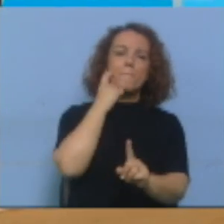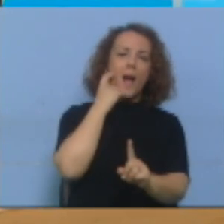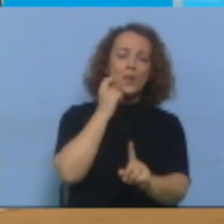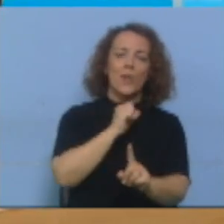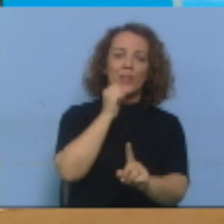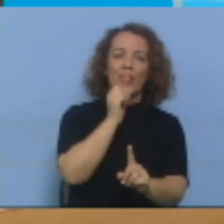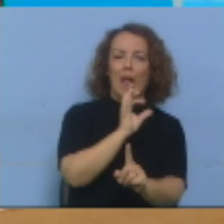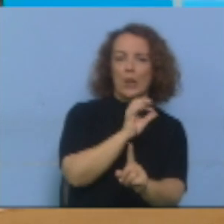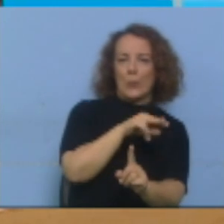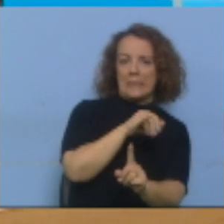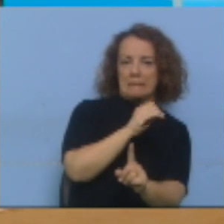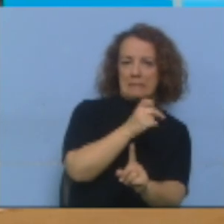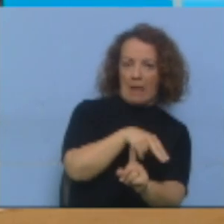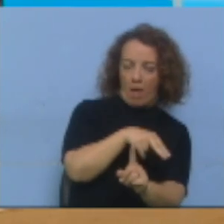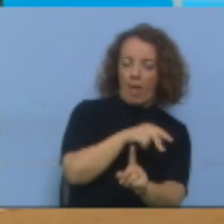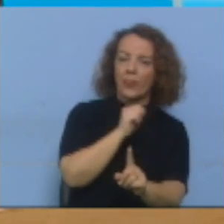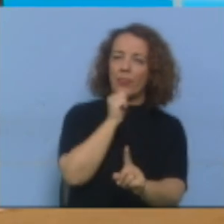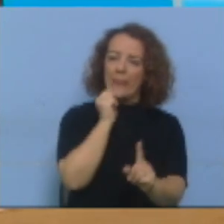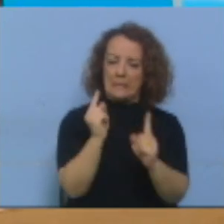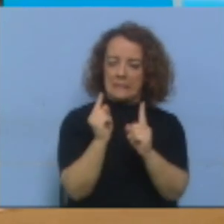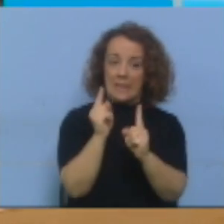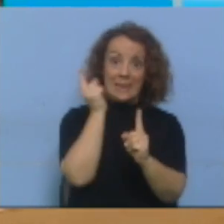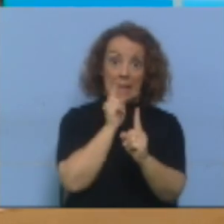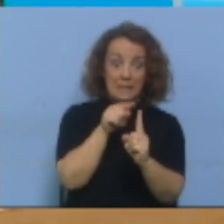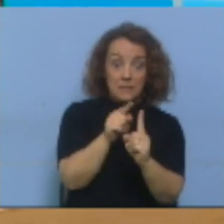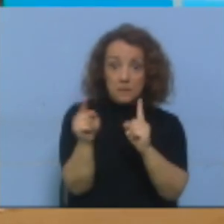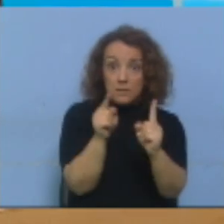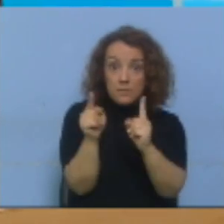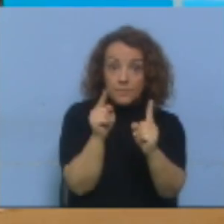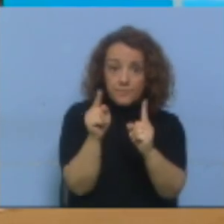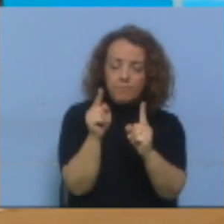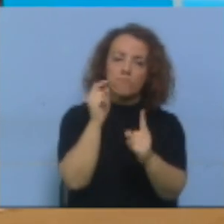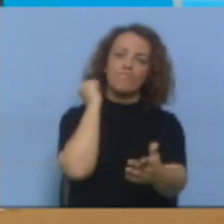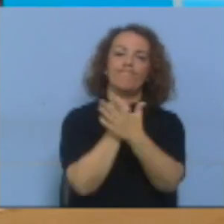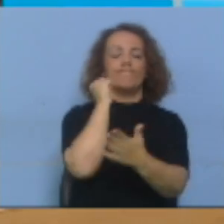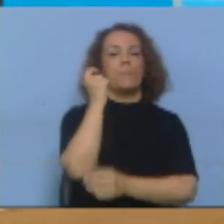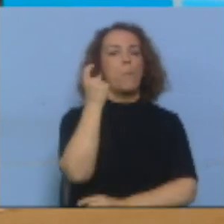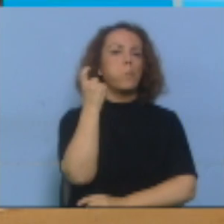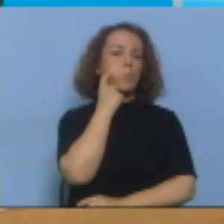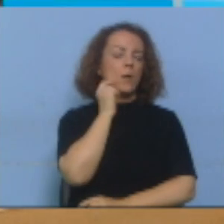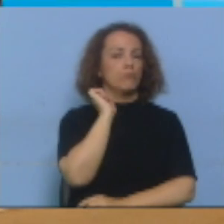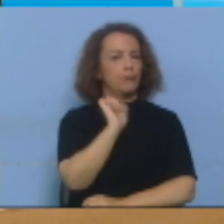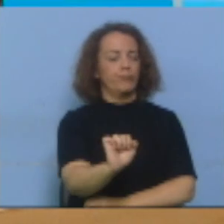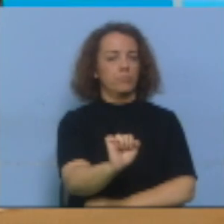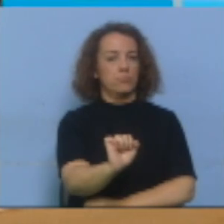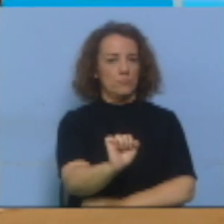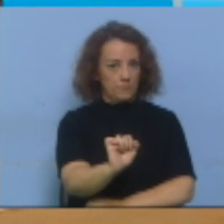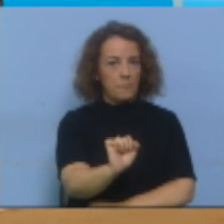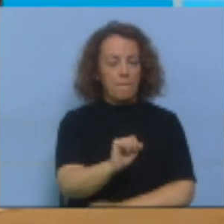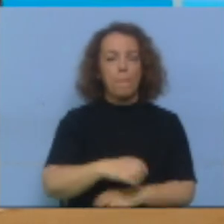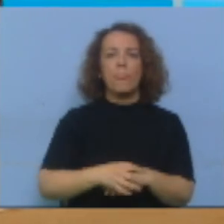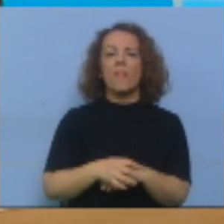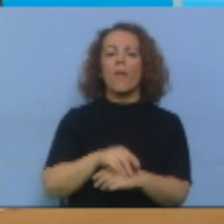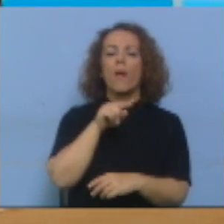14 de Nisan e, portanto, ali à volta desta data fixou-se a Páscoa. Não é a mesma